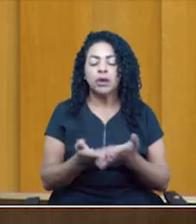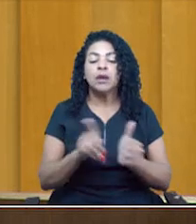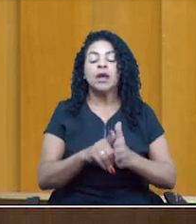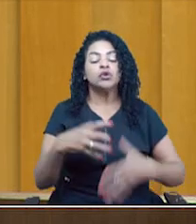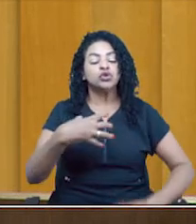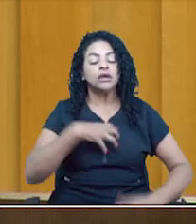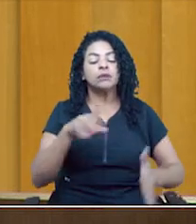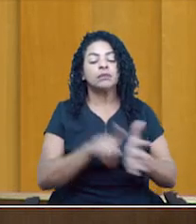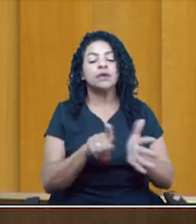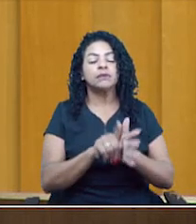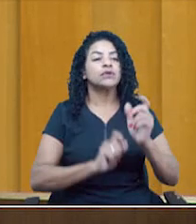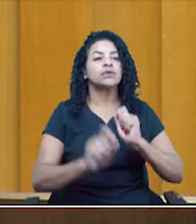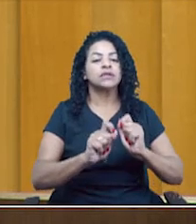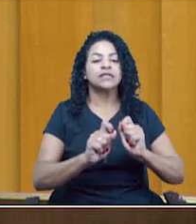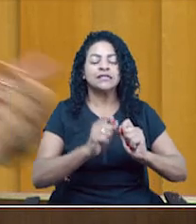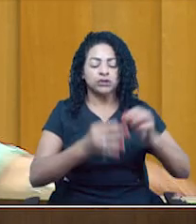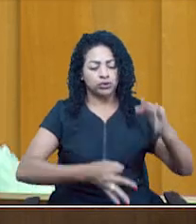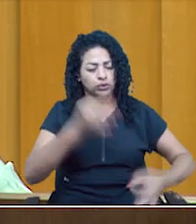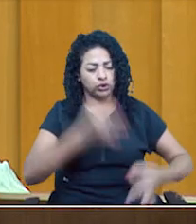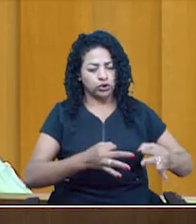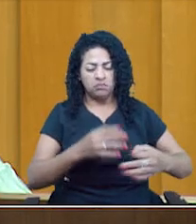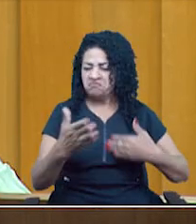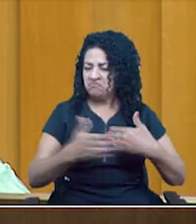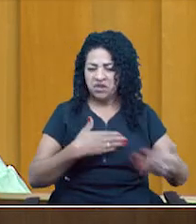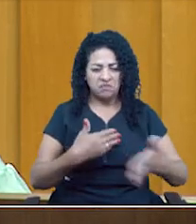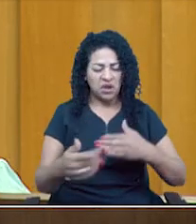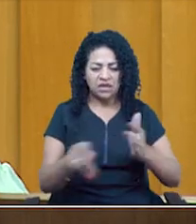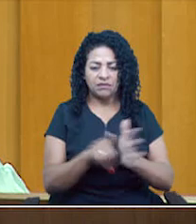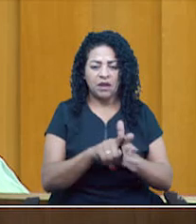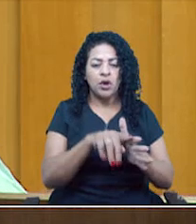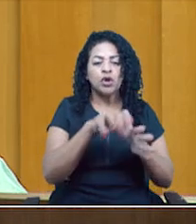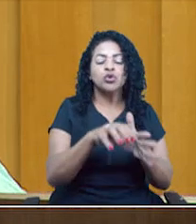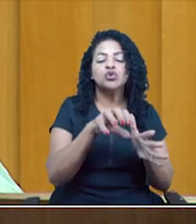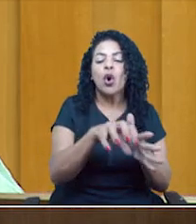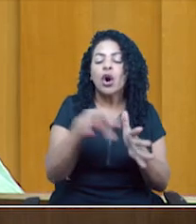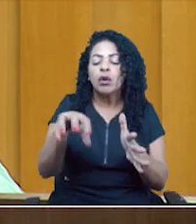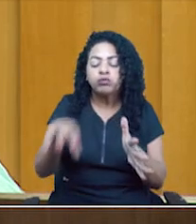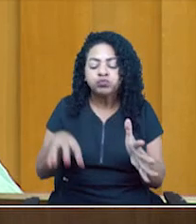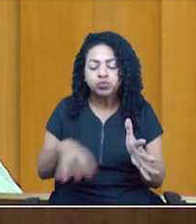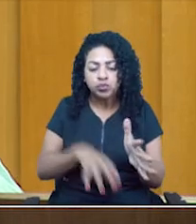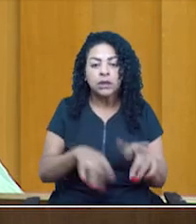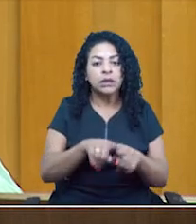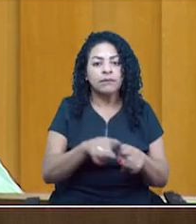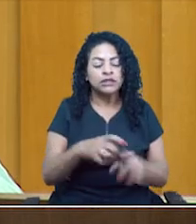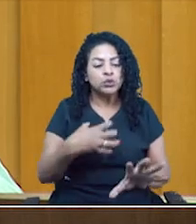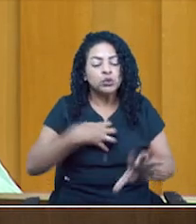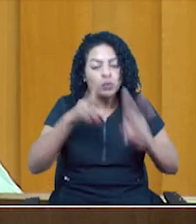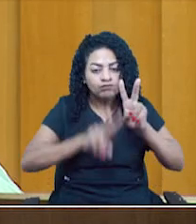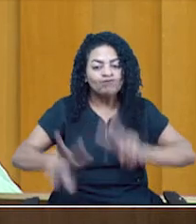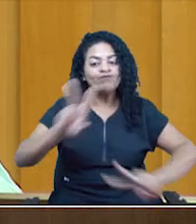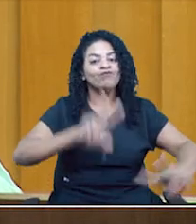comunica, por quaisquer de seus órgãos ou de seus integrantes, como já falei, impacta na visão da sociedade acerca